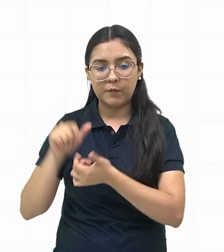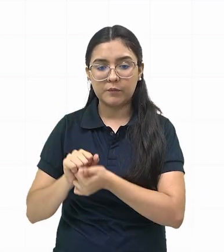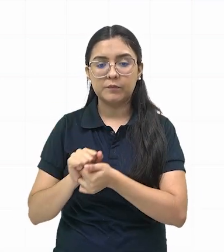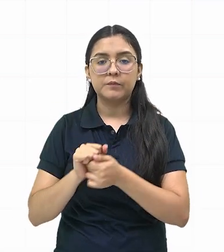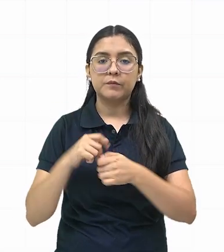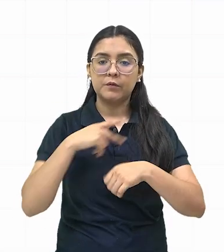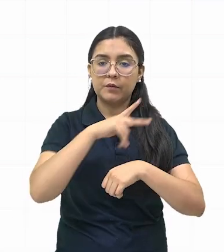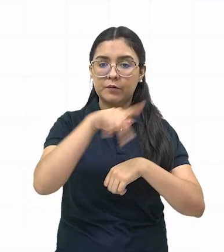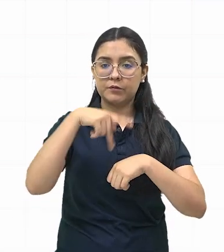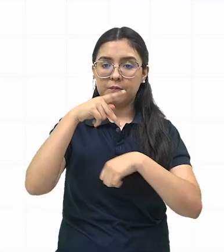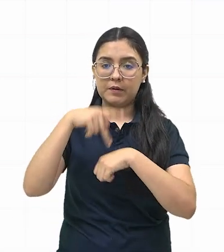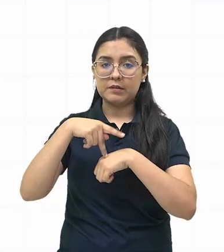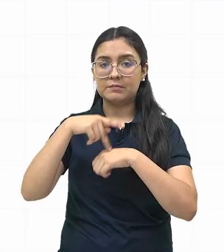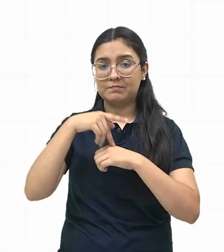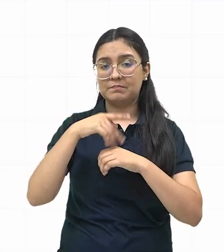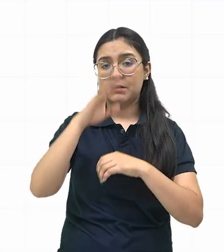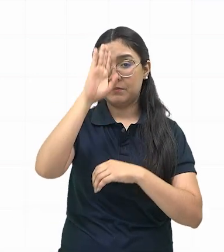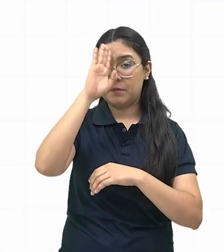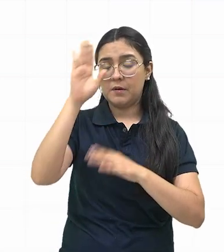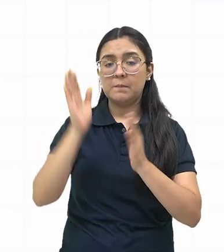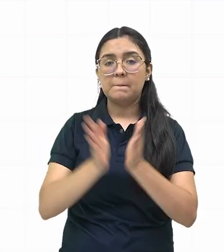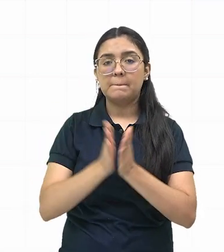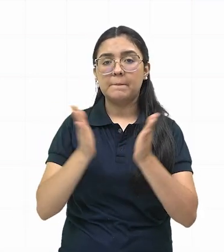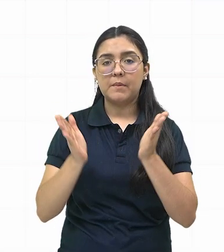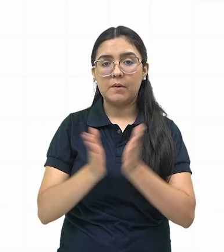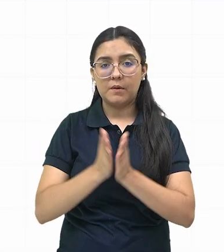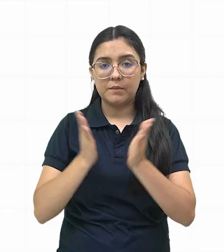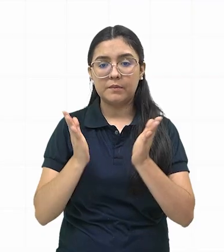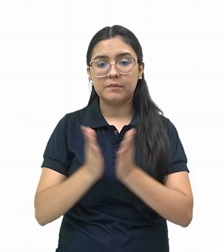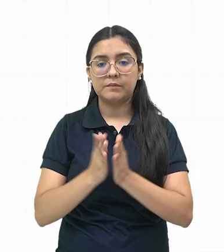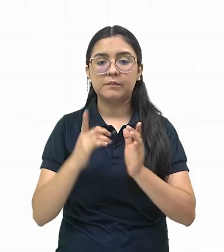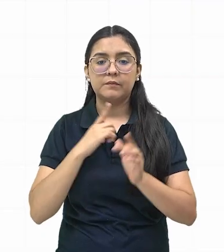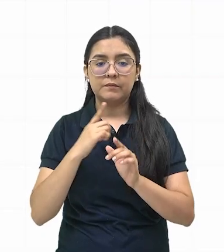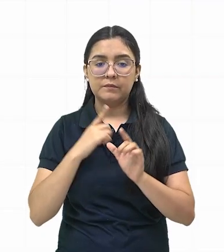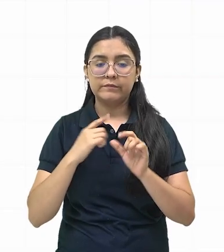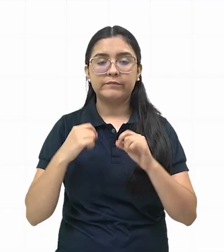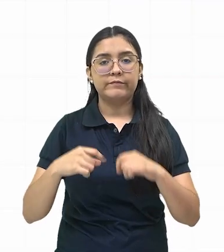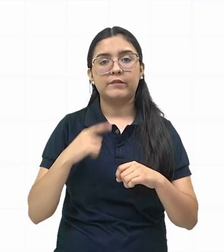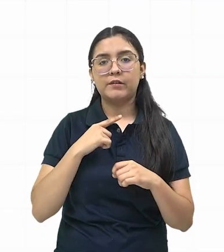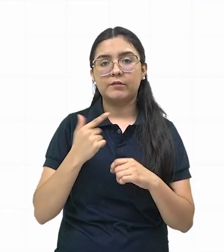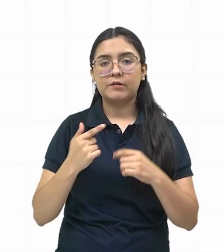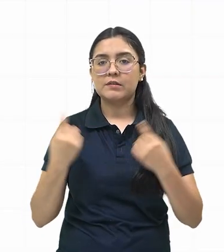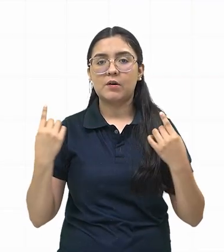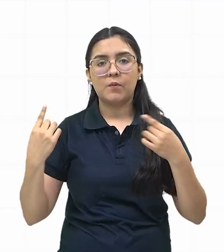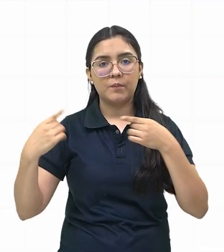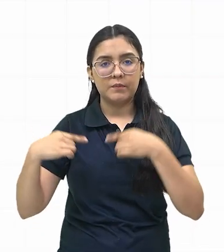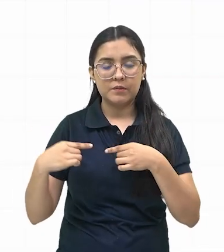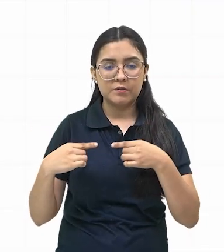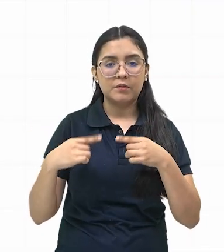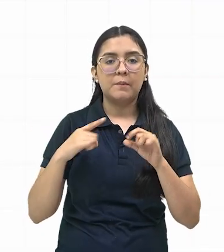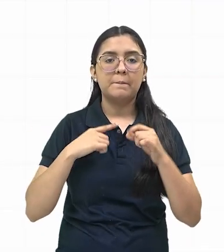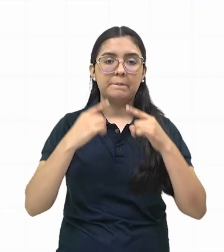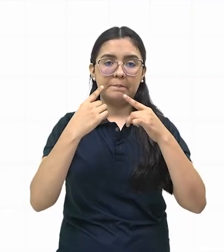faz com que os países, em especial mais pobres, fiquem menos competitivos, né? Isso acaba prejudicando a economia